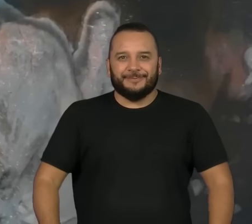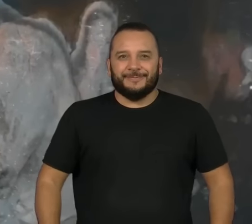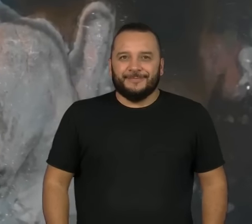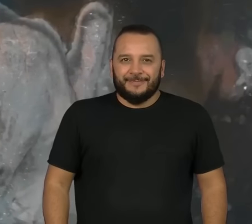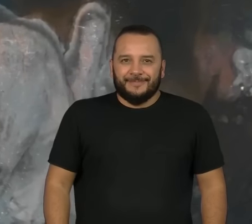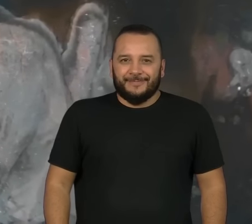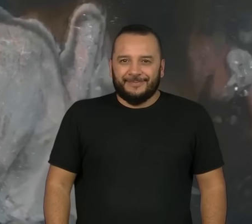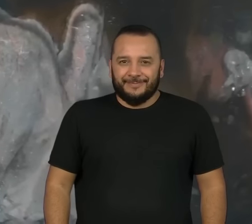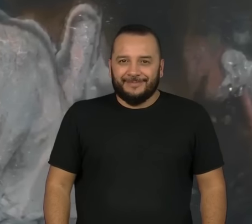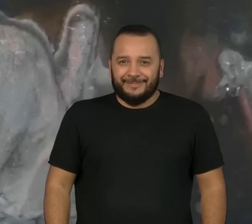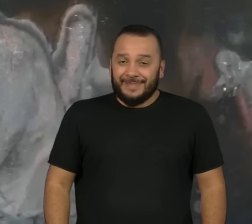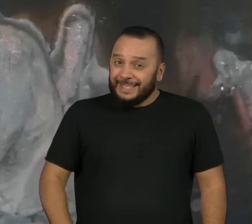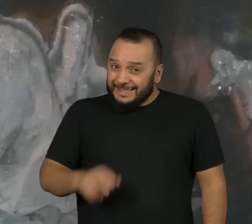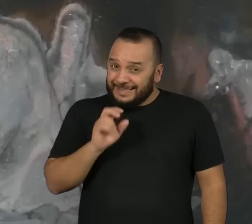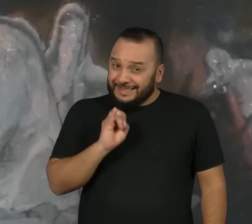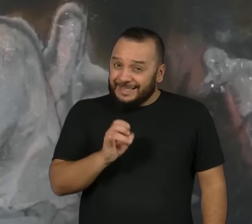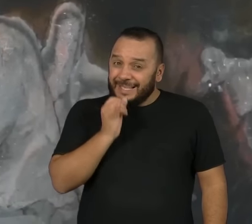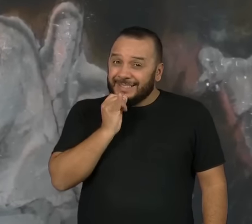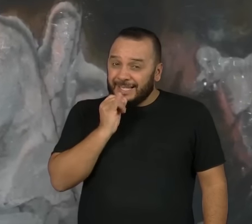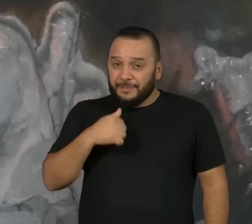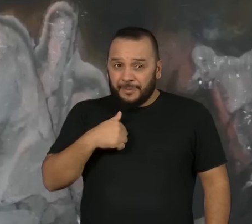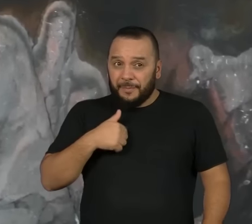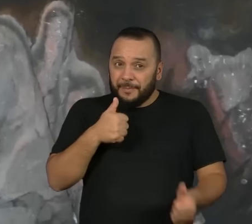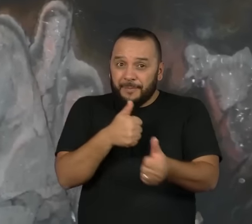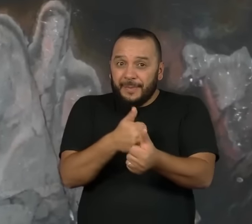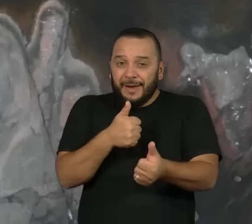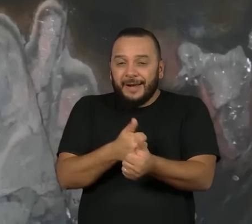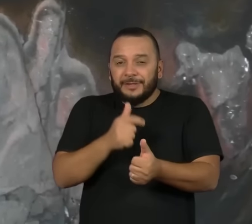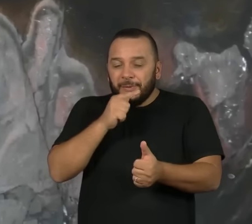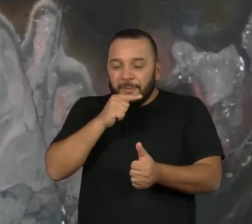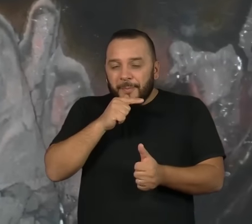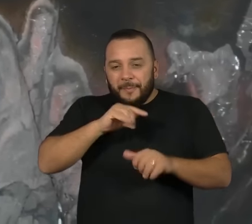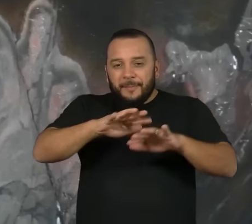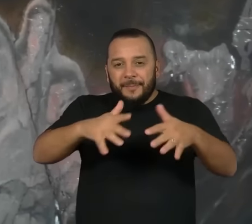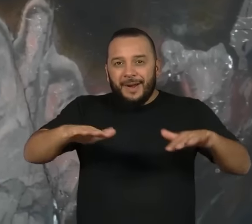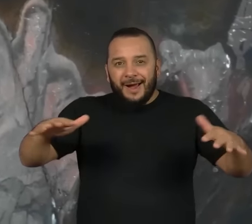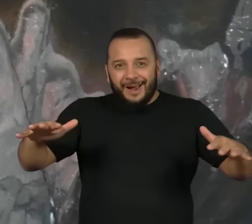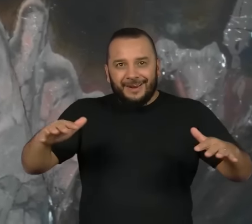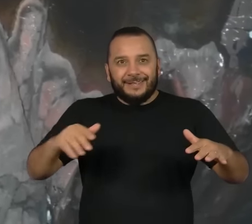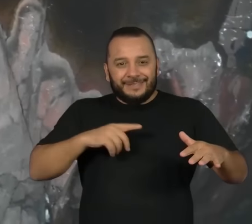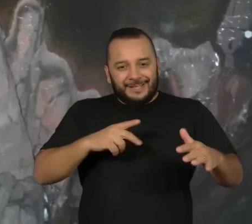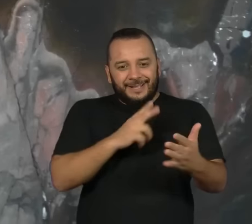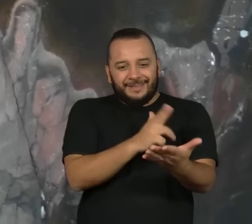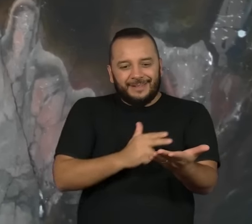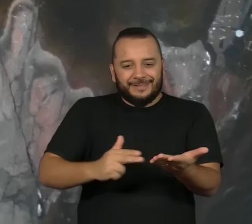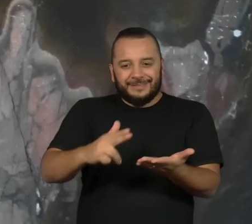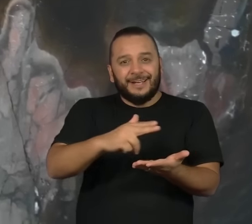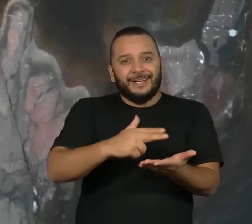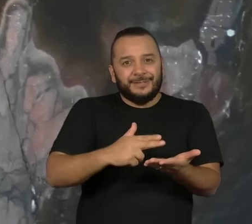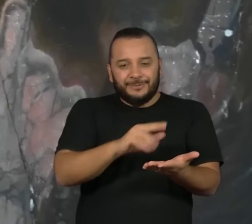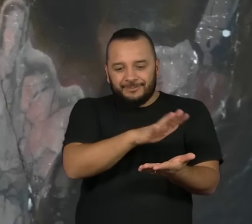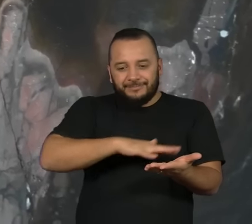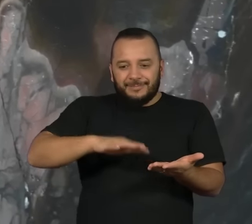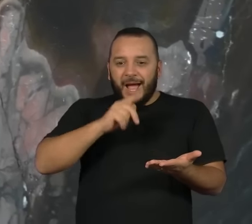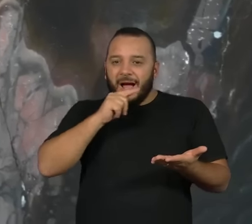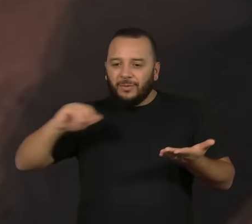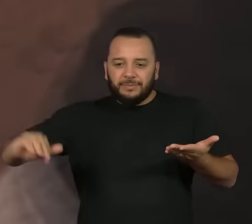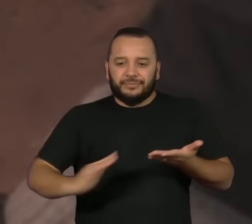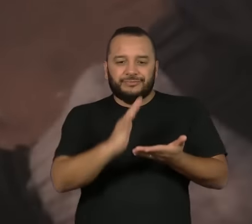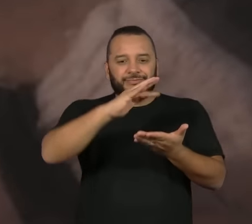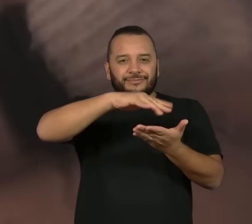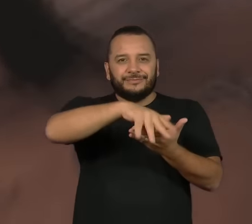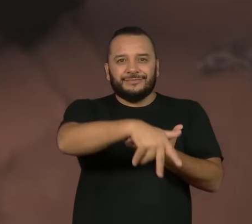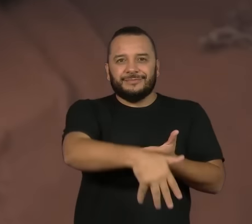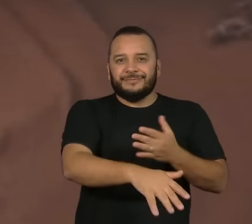Se realizadas nas encostas rochosas à beira-mar, as pinturas podem ser rapidamente apagadas pelas marés.